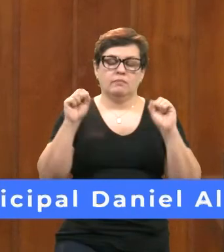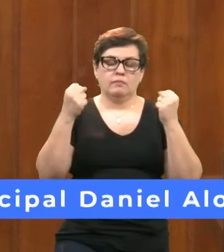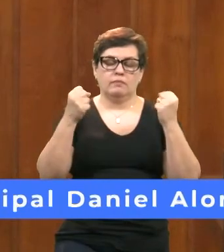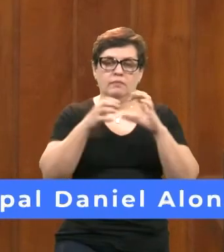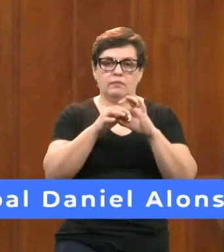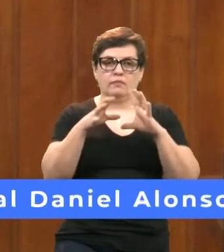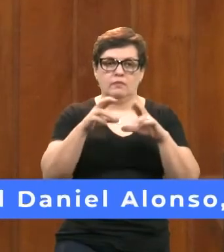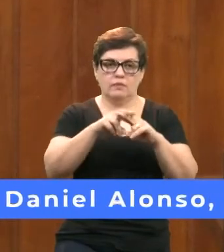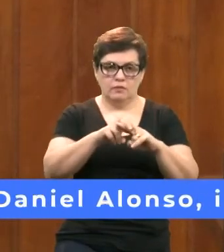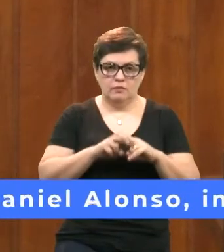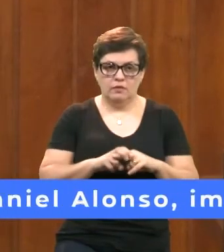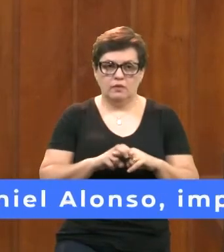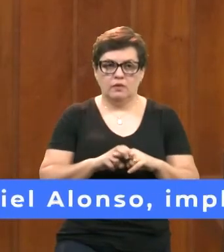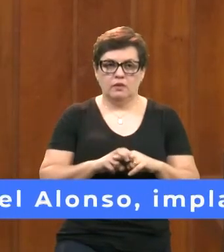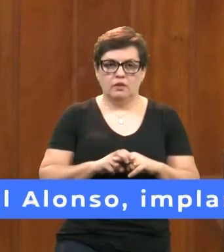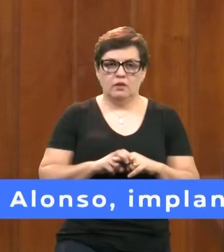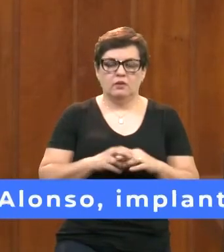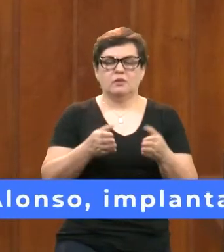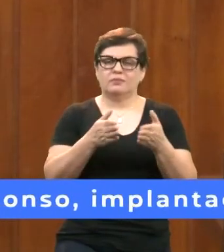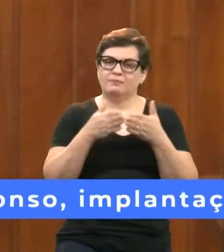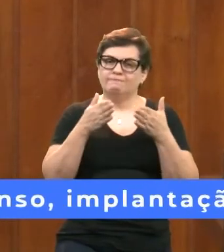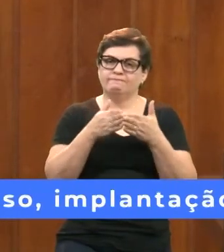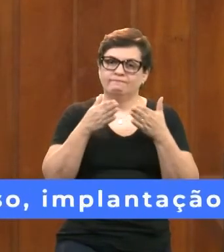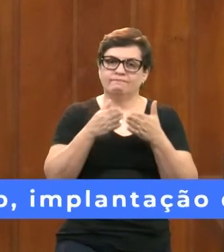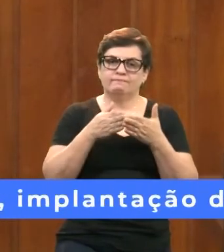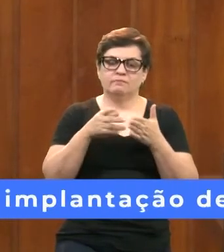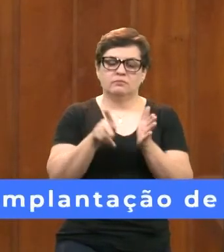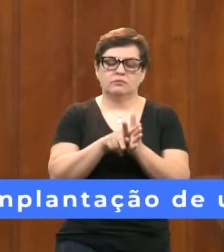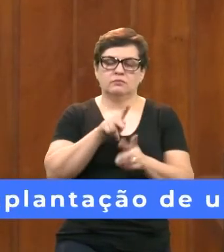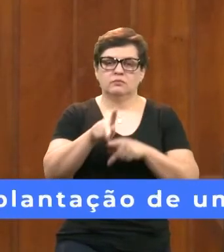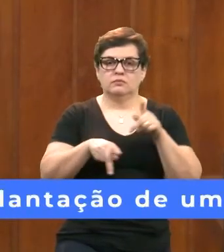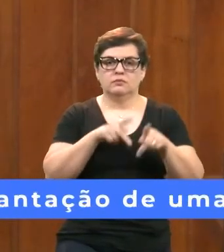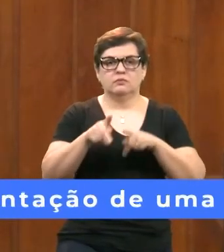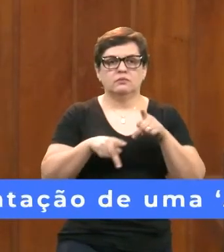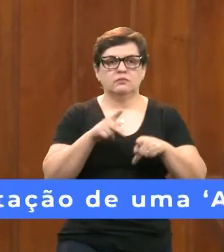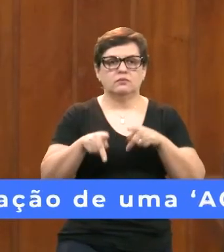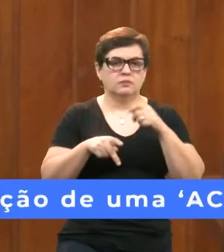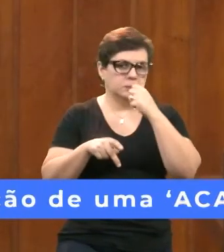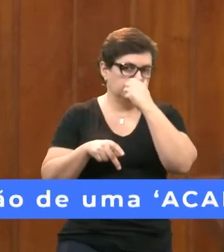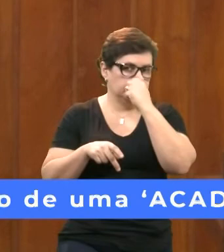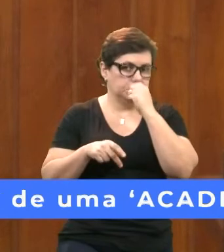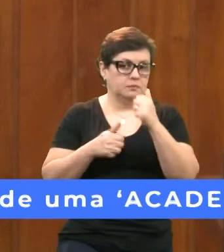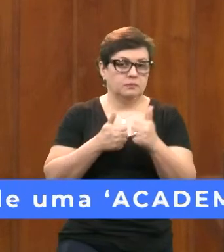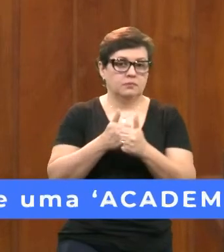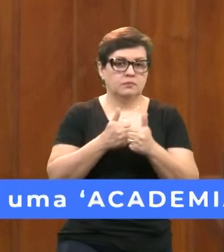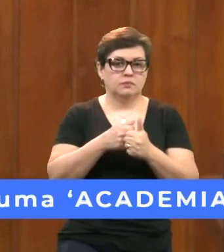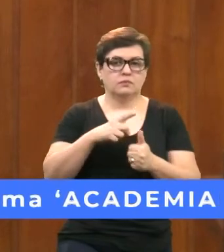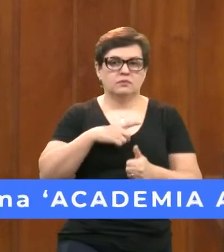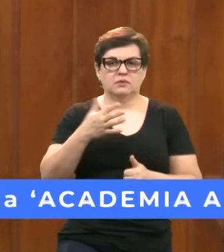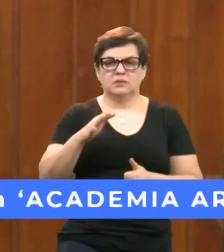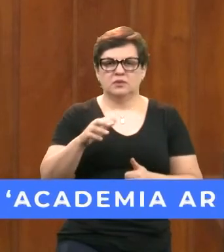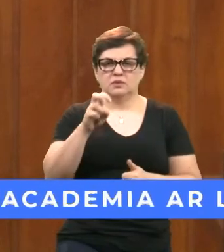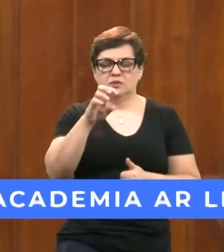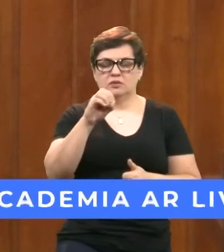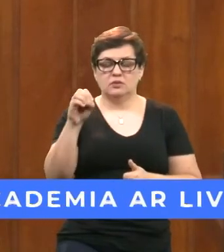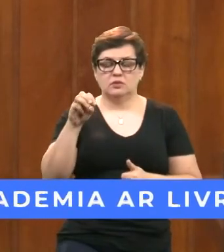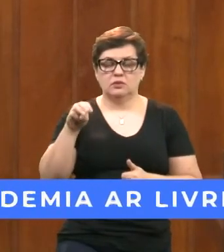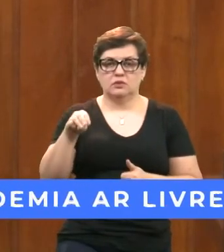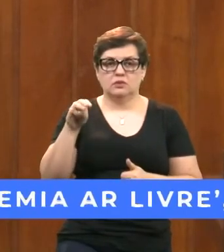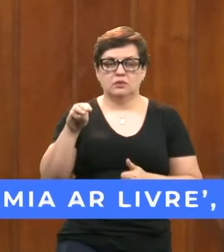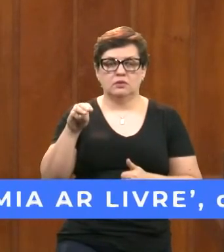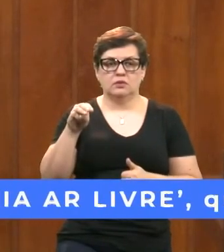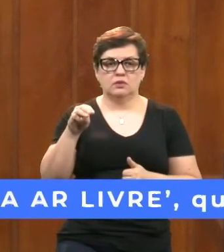academia devido aos pedidos da população ali. Ali próximo, ele tem uma academia ali a uns 500 metros, que é